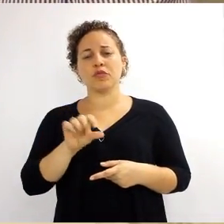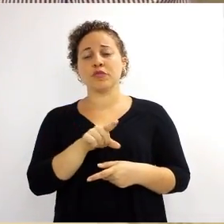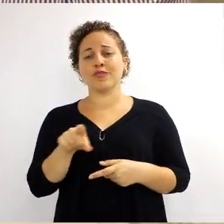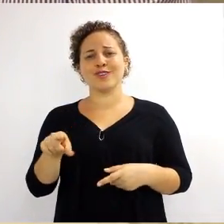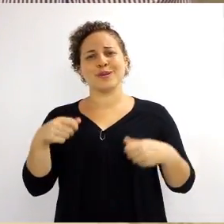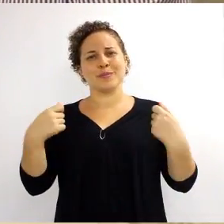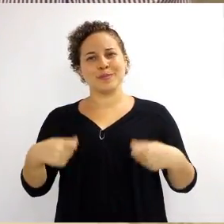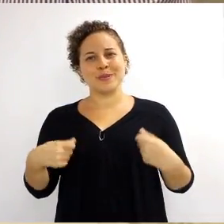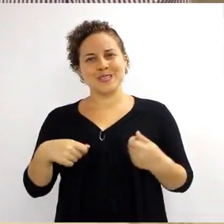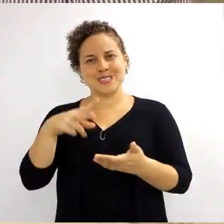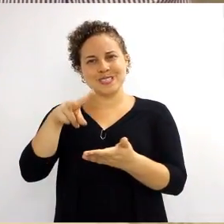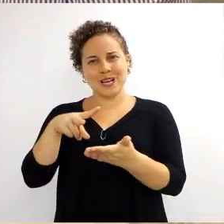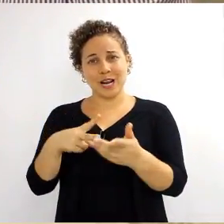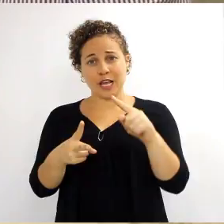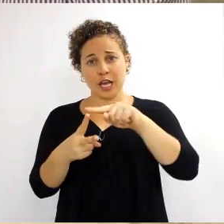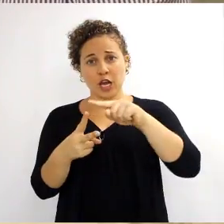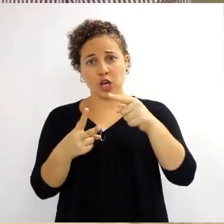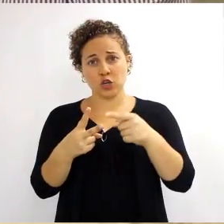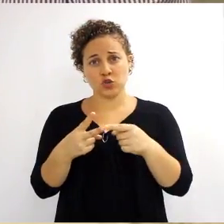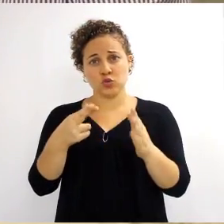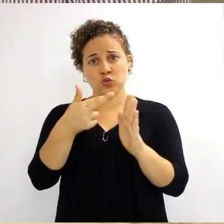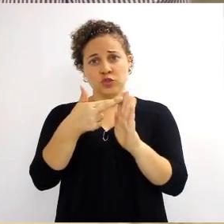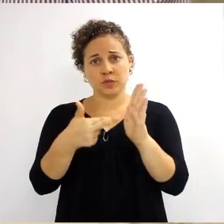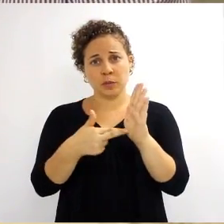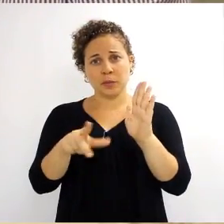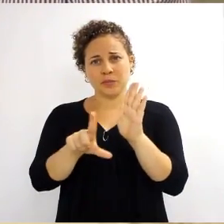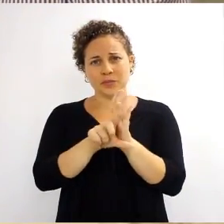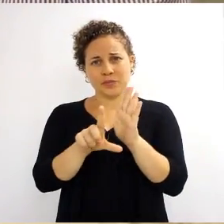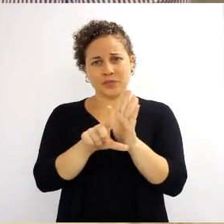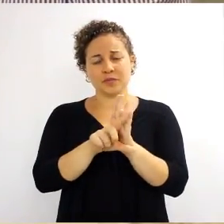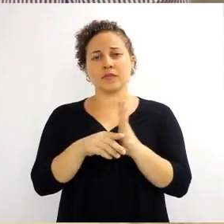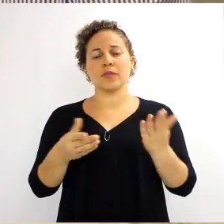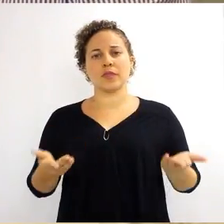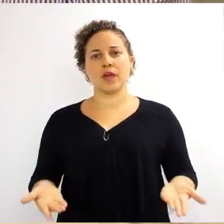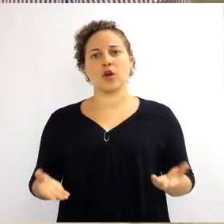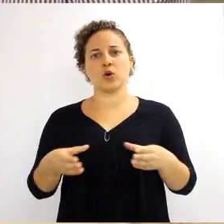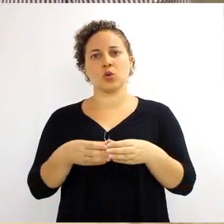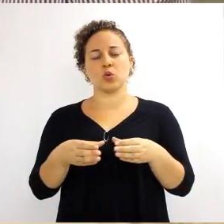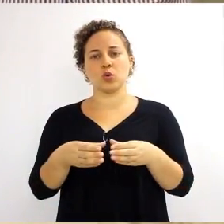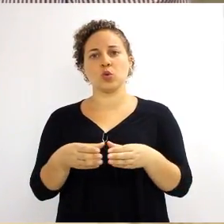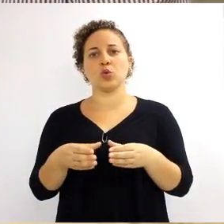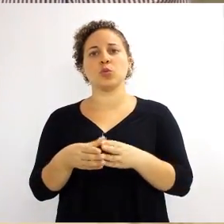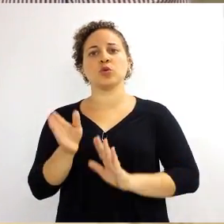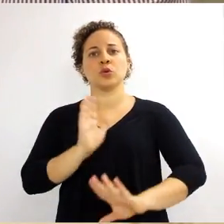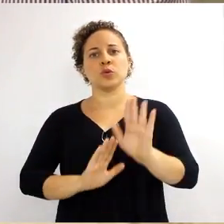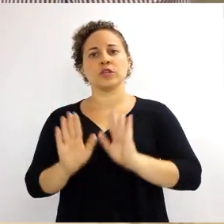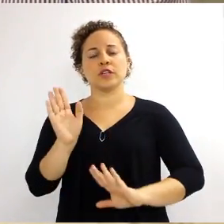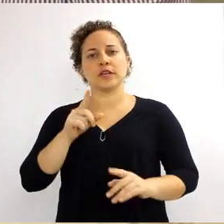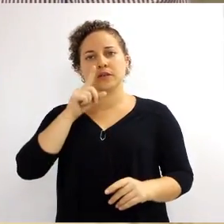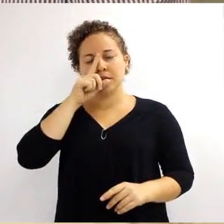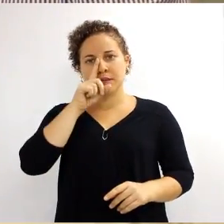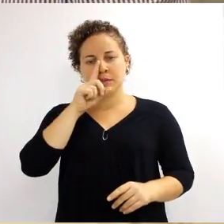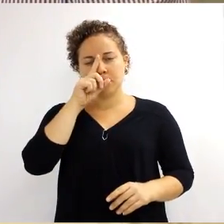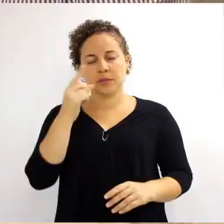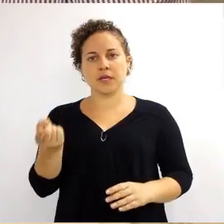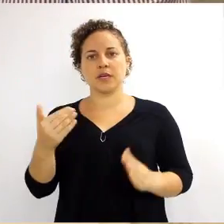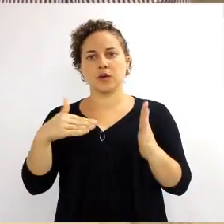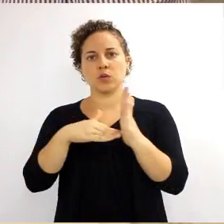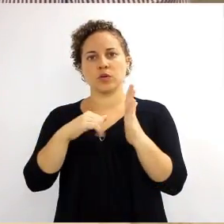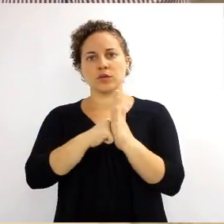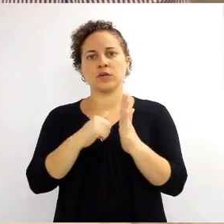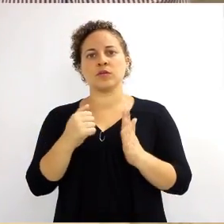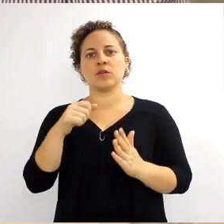você precisa ler essas duas normas regulamentadoras. Agora, quando falamos da Comissão de Prevenção de Acidentes, vocês viram que tem duas comissões.